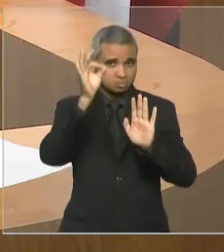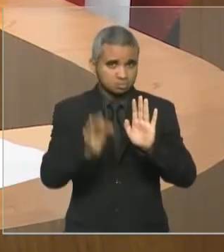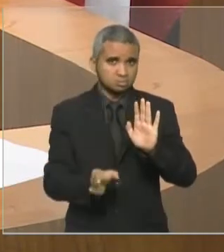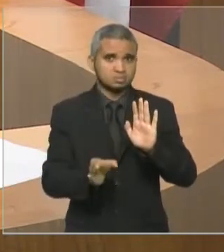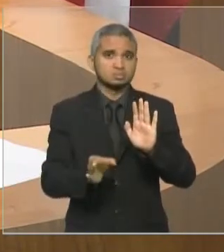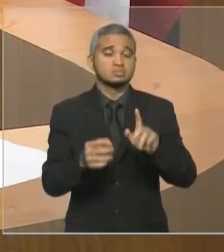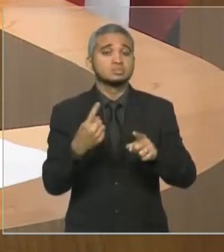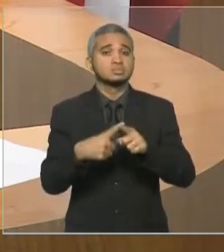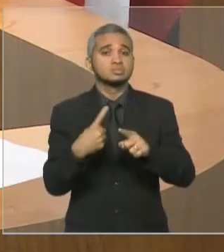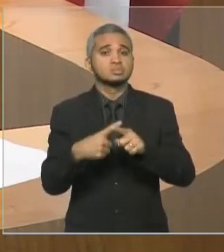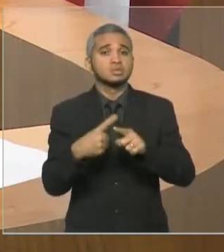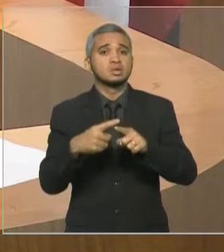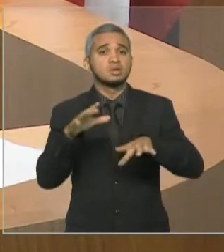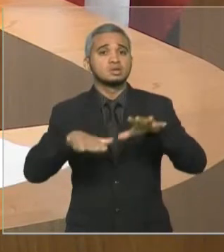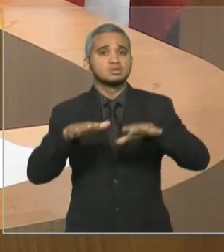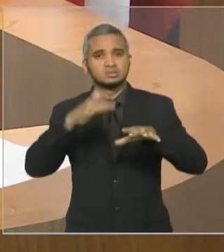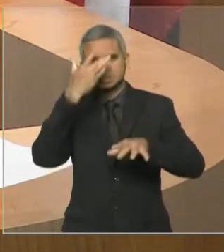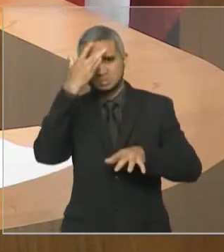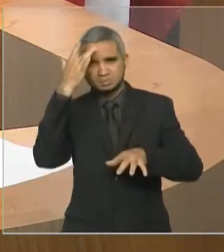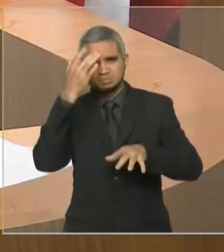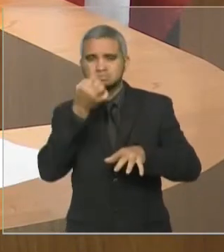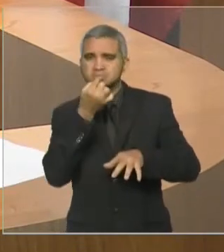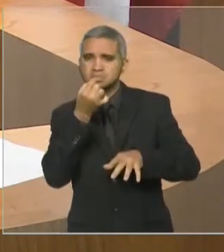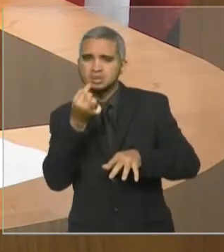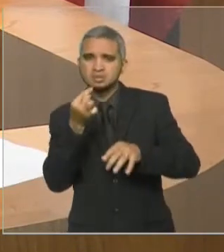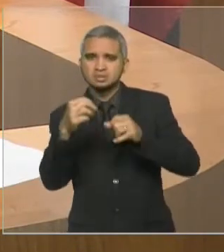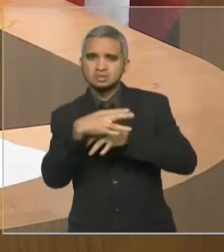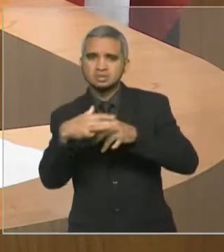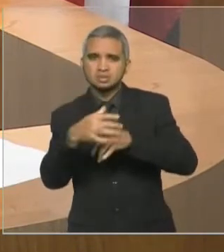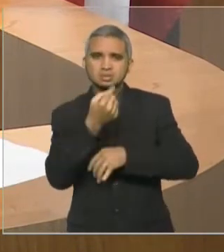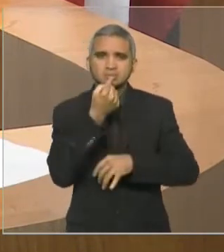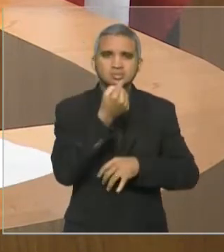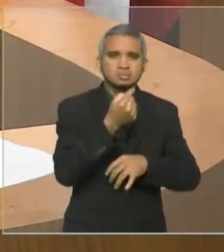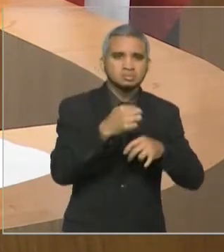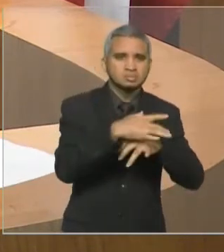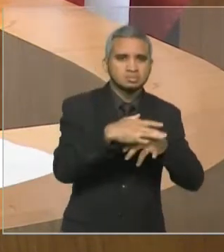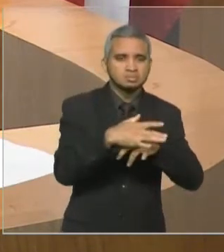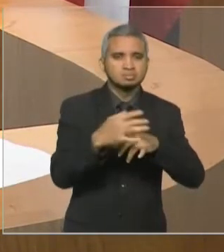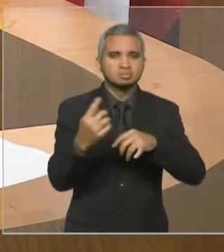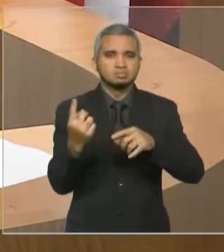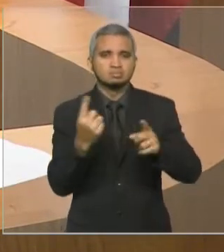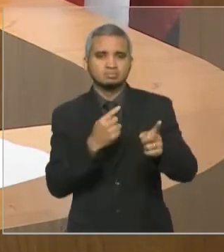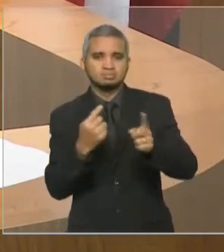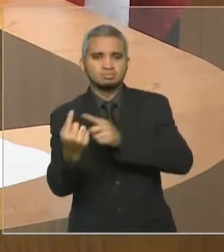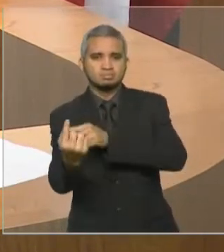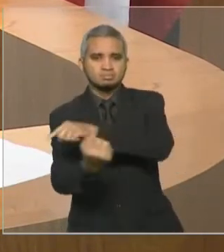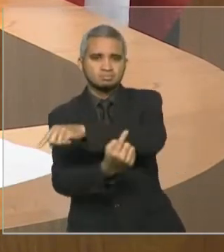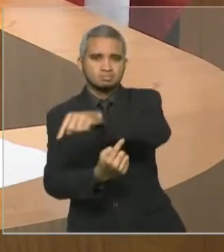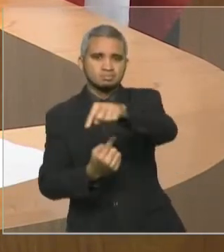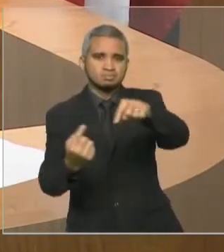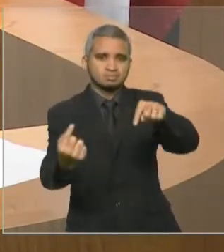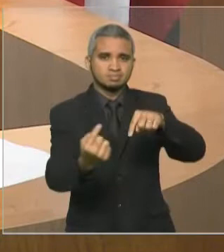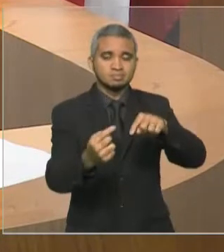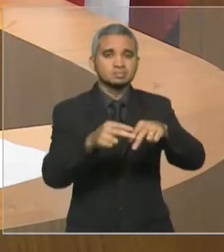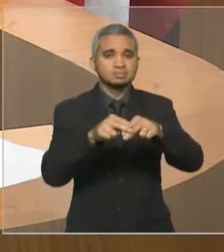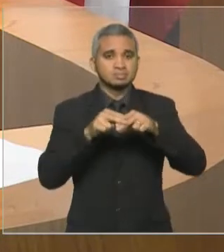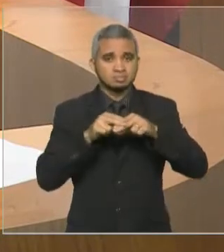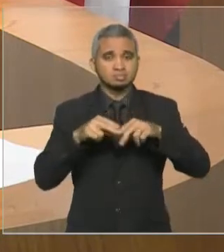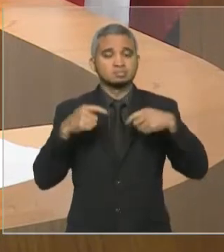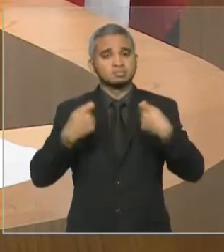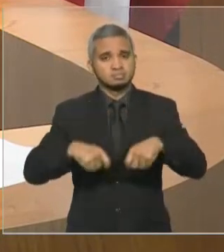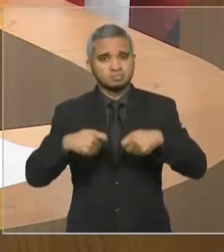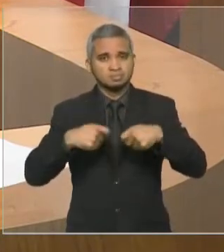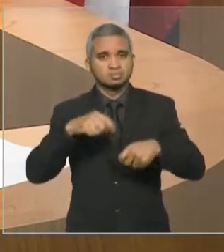compartilhada. Temos muito a contribuir com a construção de um Maranhão promissor, pensando sempre no cidadão, pensando